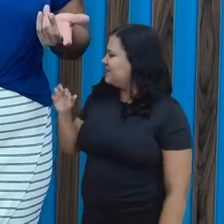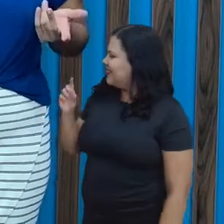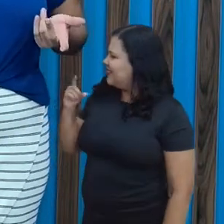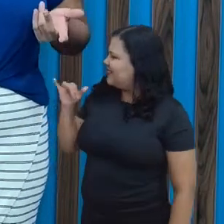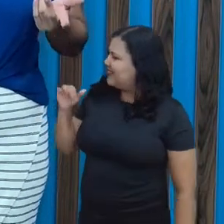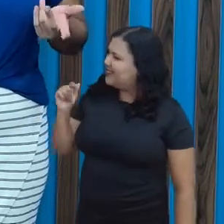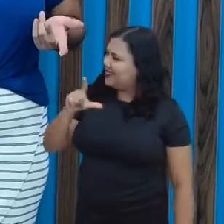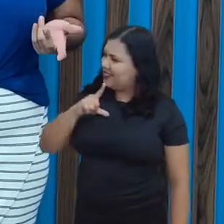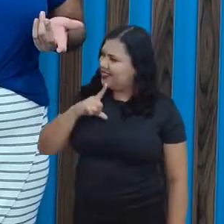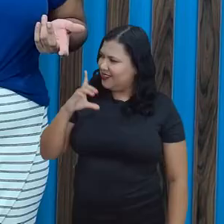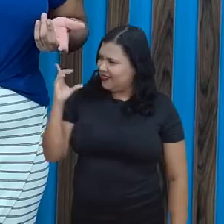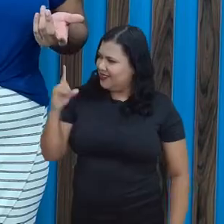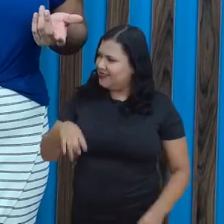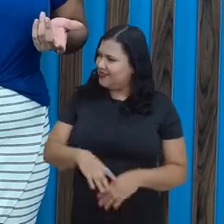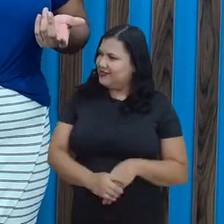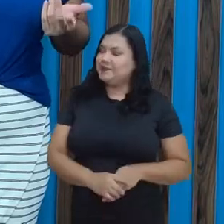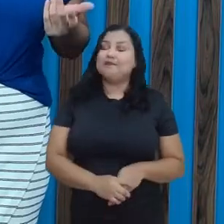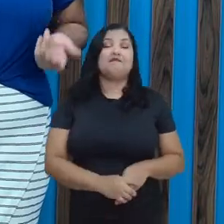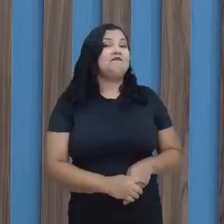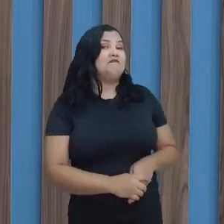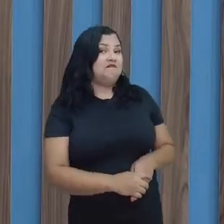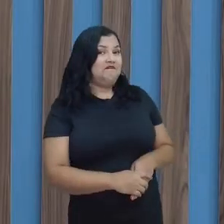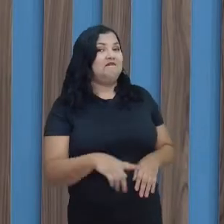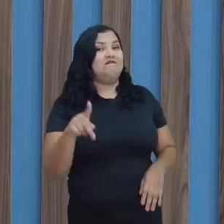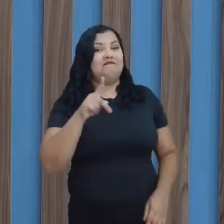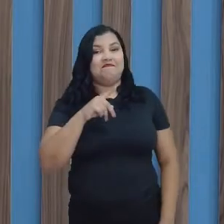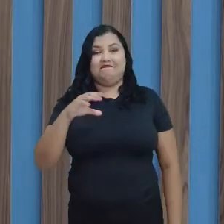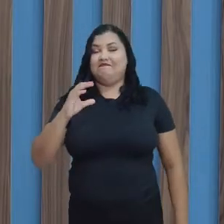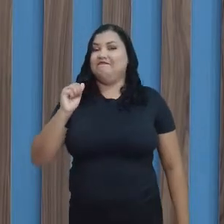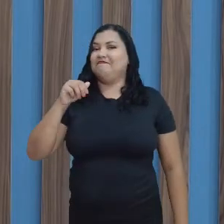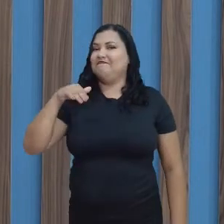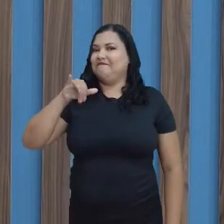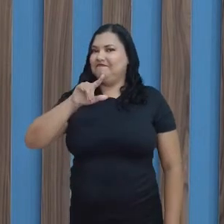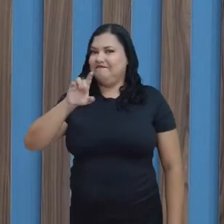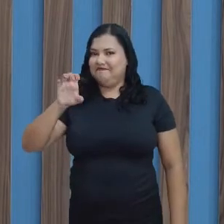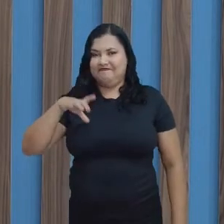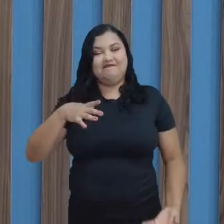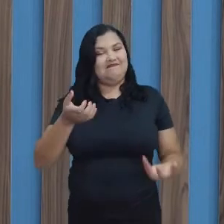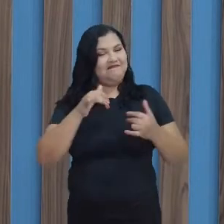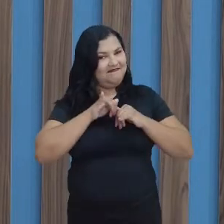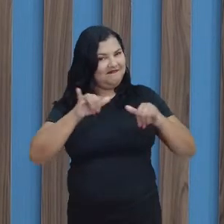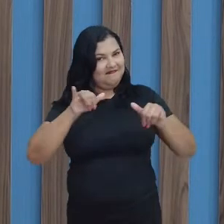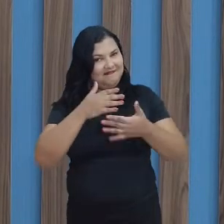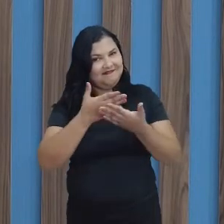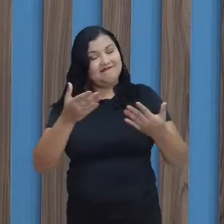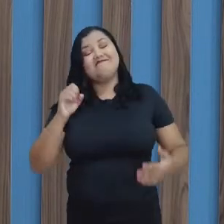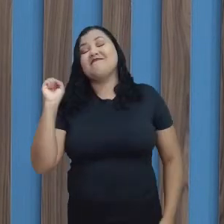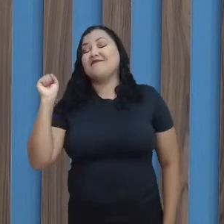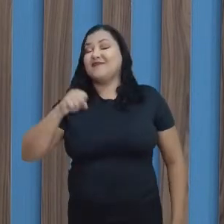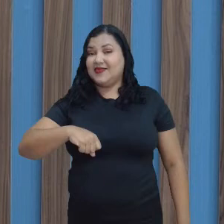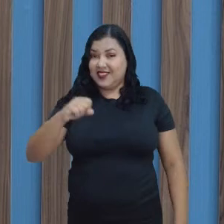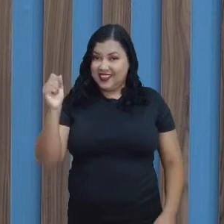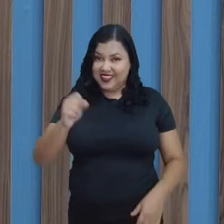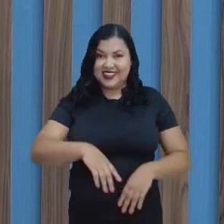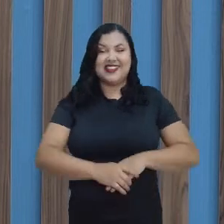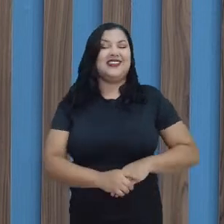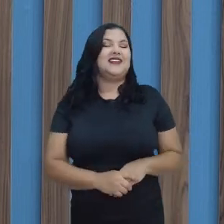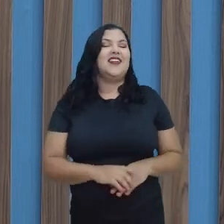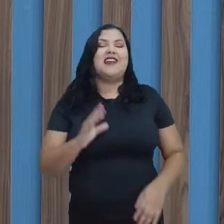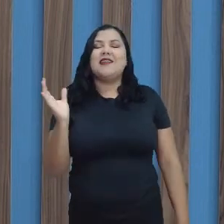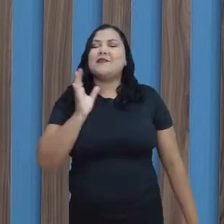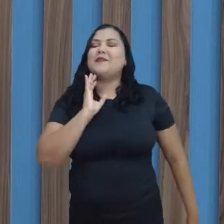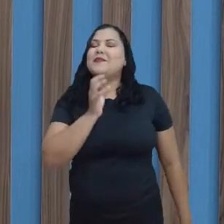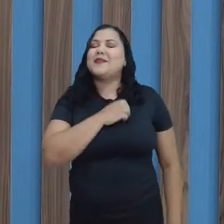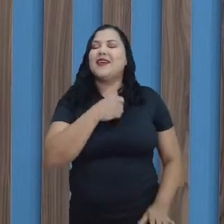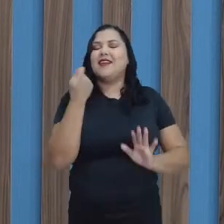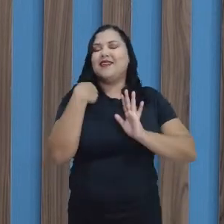sua juventude? Professora Camille, quero lhe informar, não é? Que sim. Eu amava